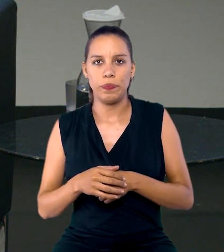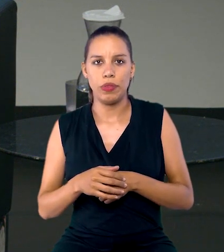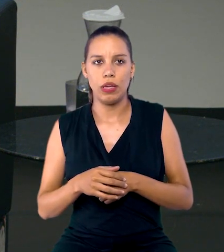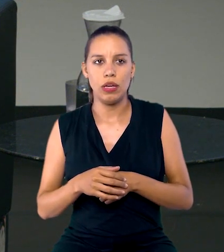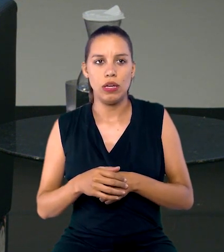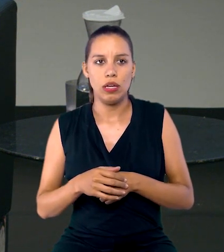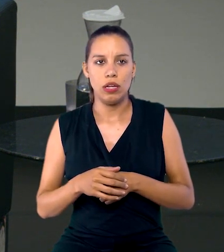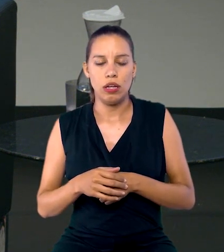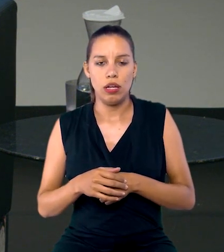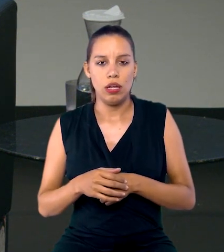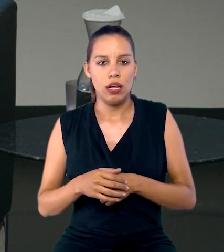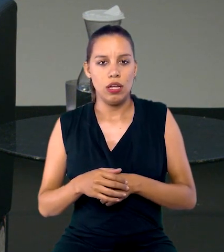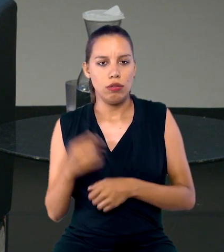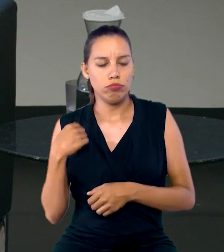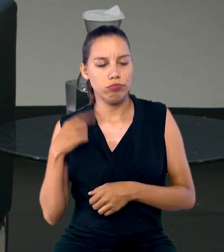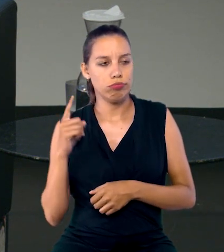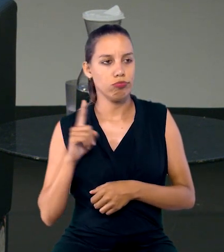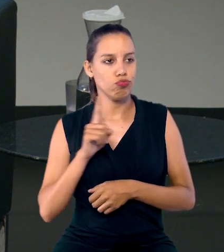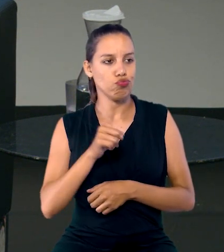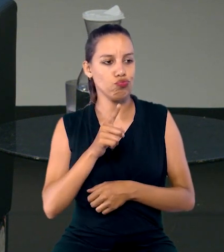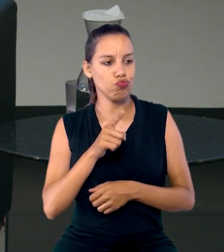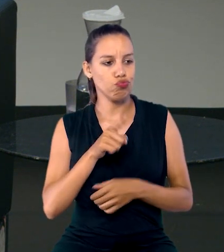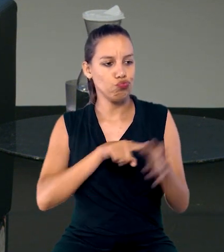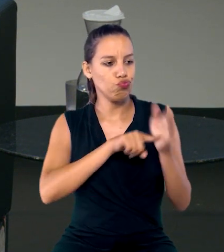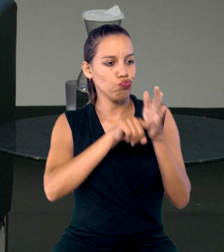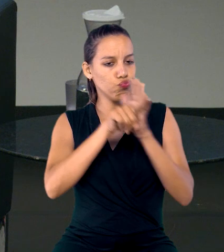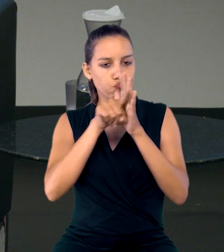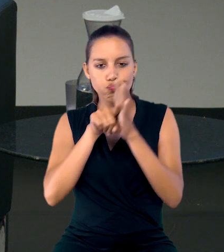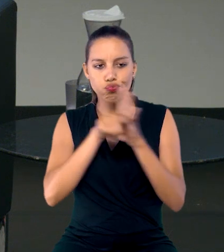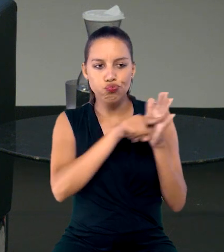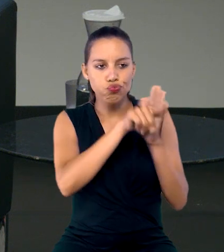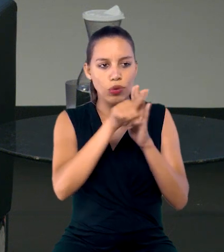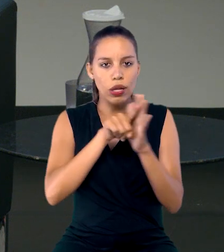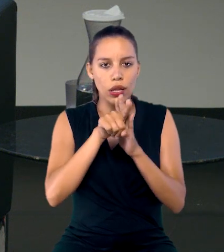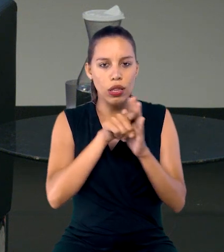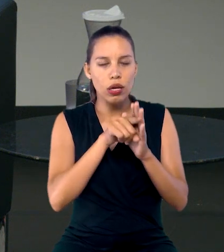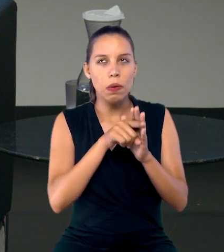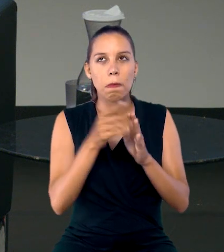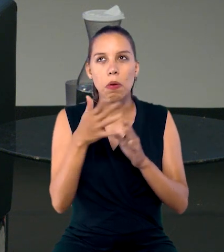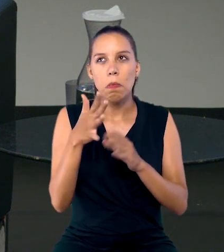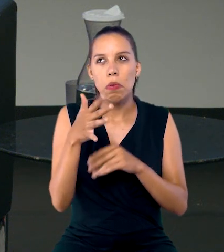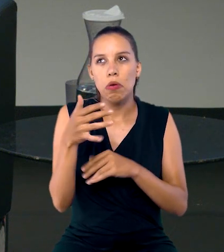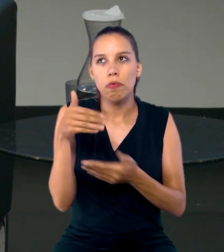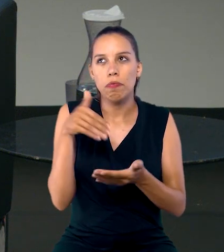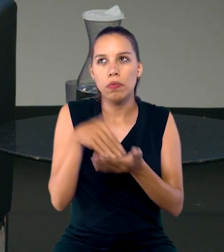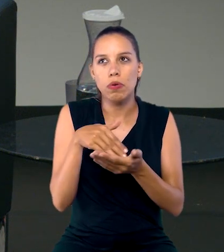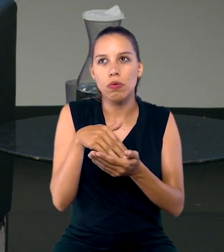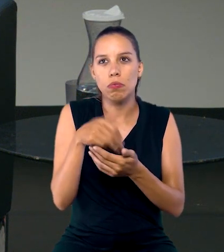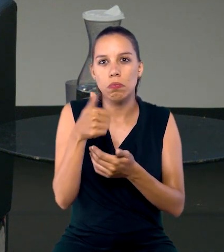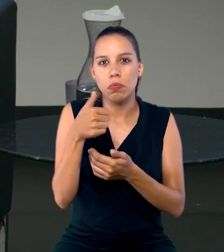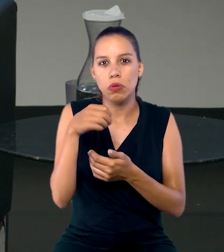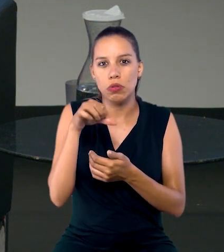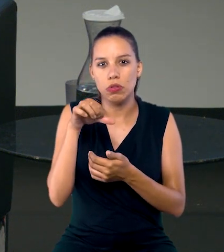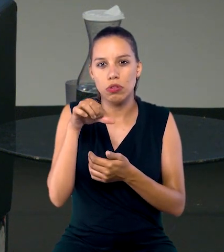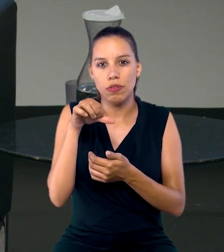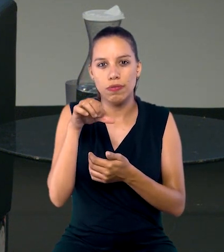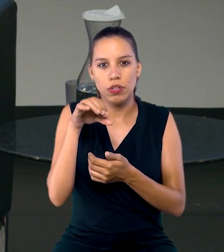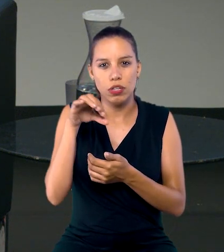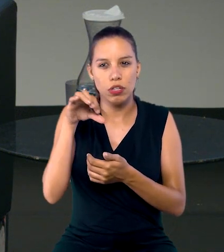E aí eu vou fazer minhas primeiras matérias na Amazônia no final dos anos 90.